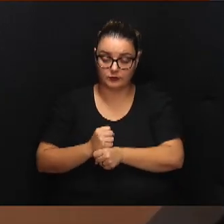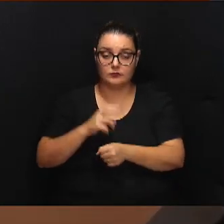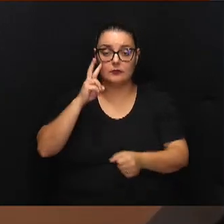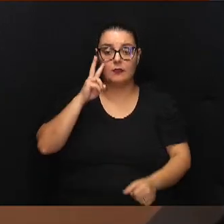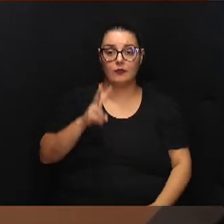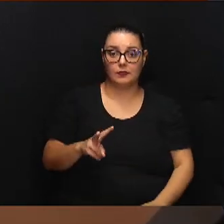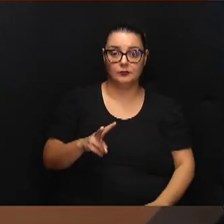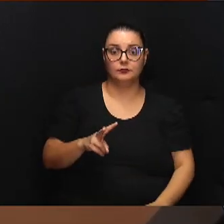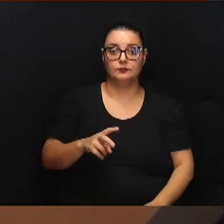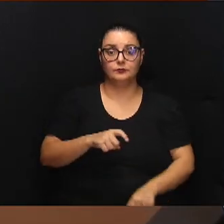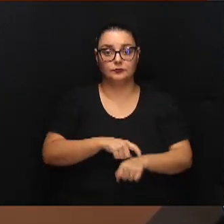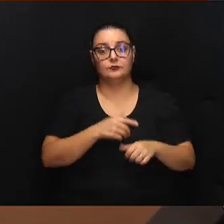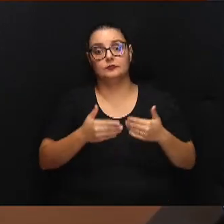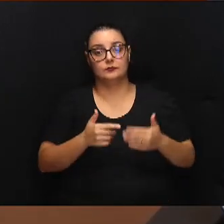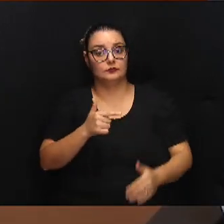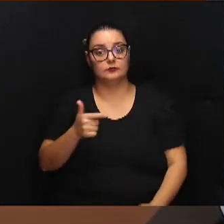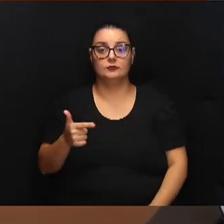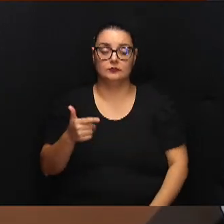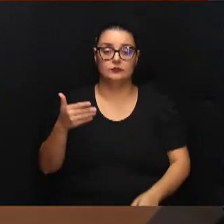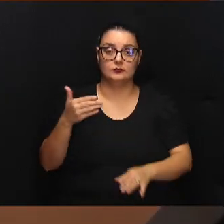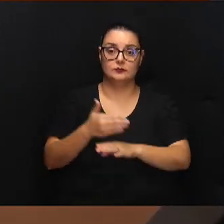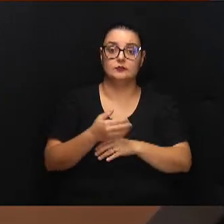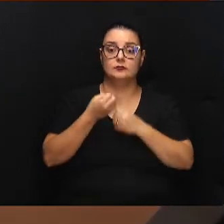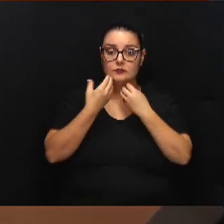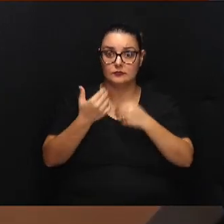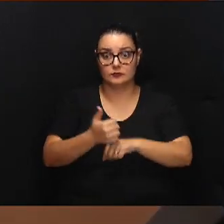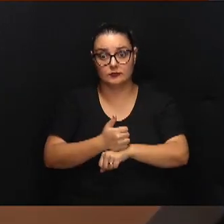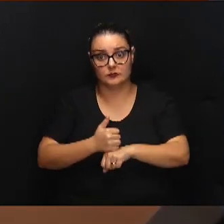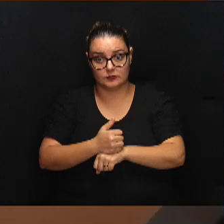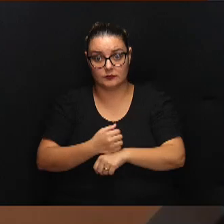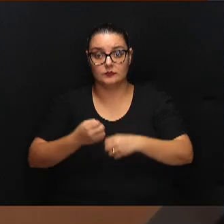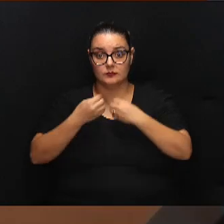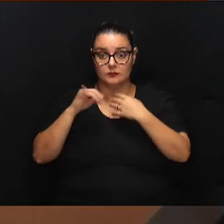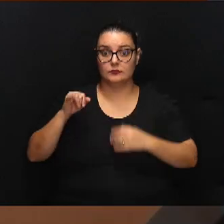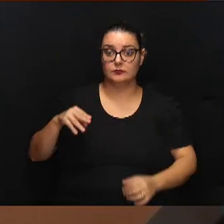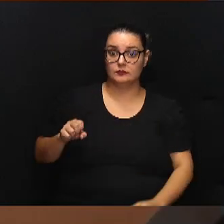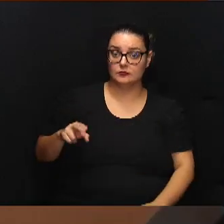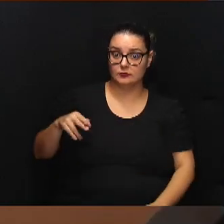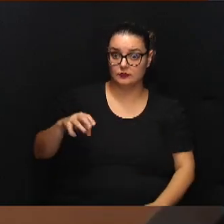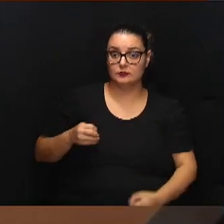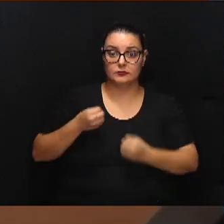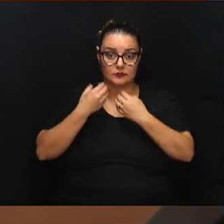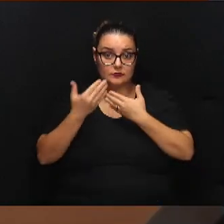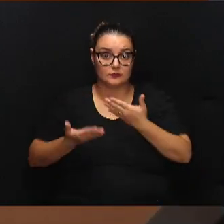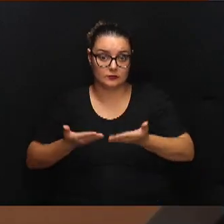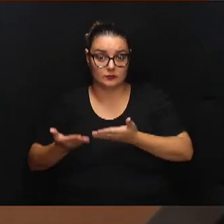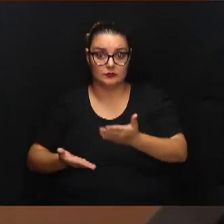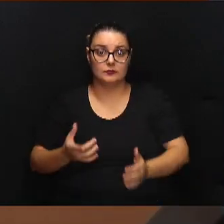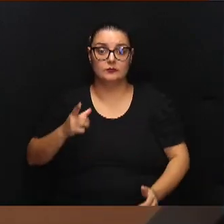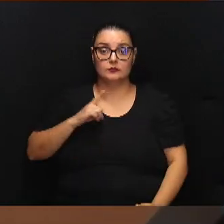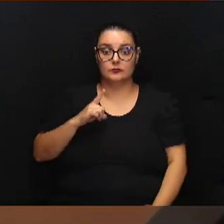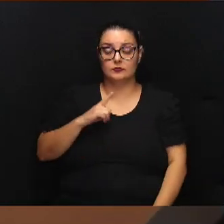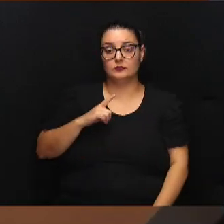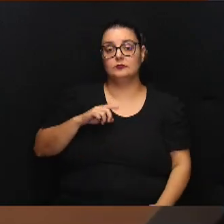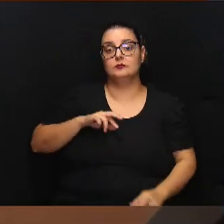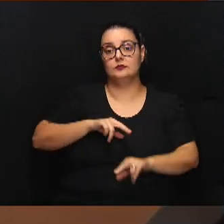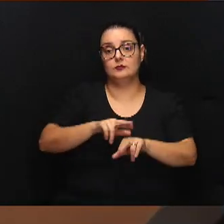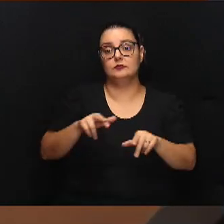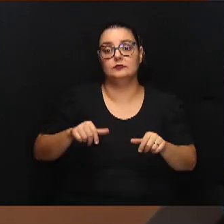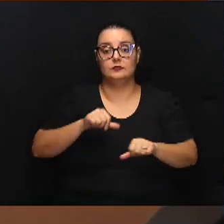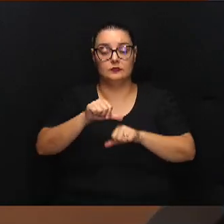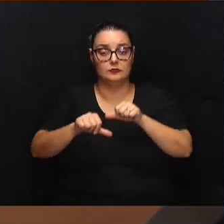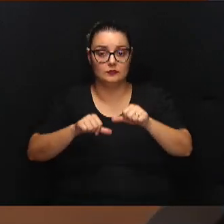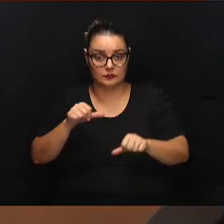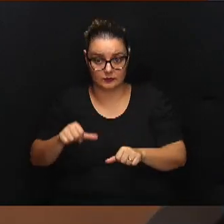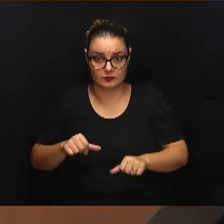tempo, as pessoas que não tiveram acesso a bons profissionais, bons insumos, bons tratamentos, elas começam a ter uma série de alterações,